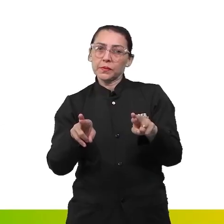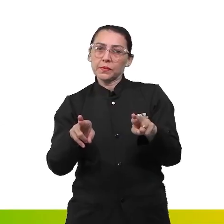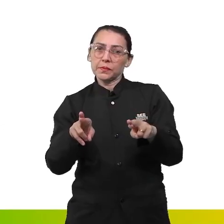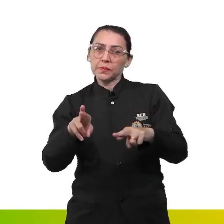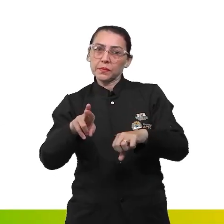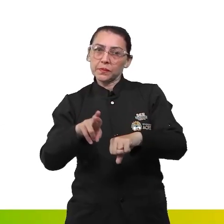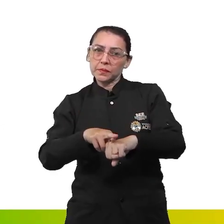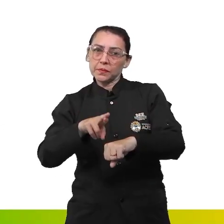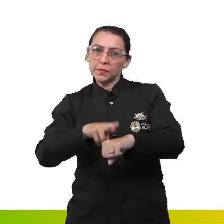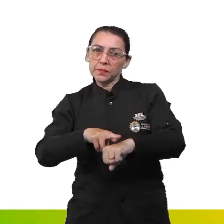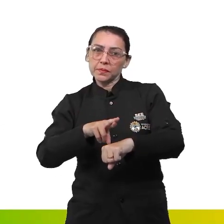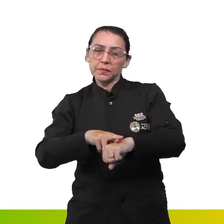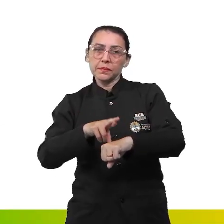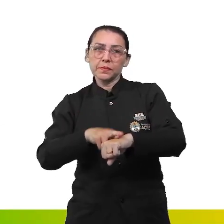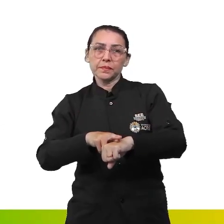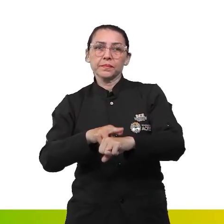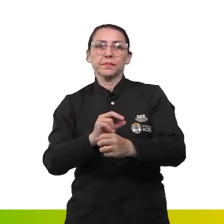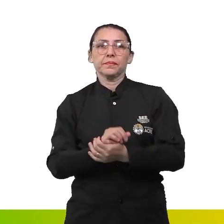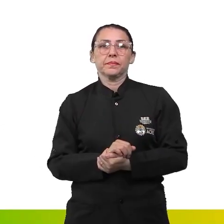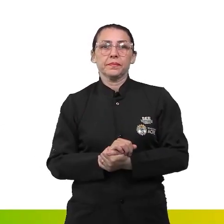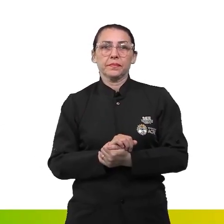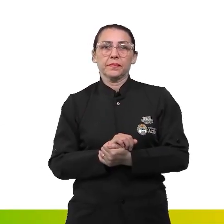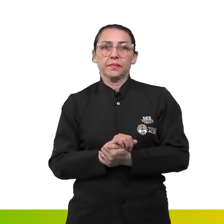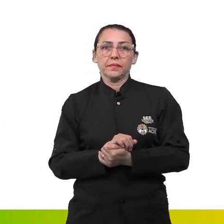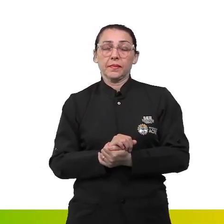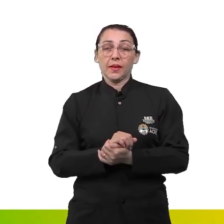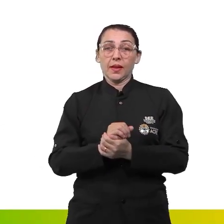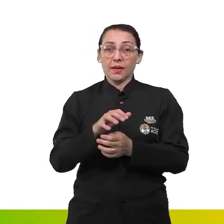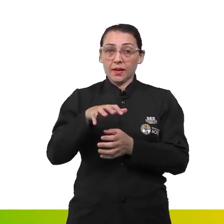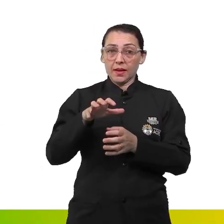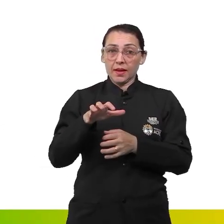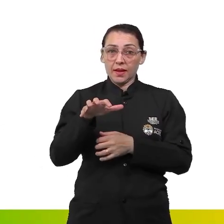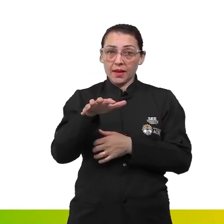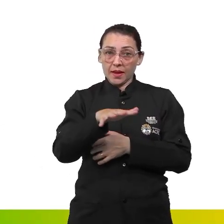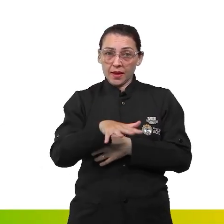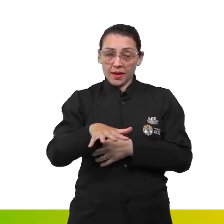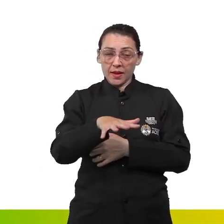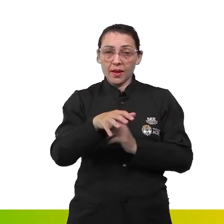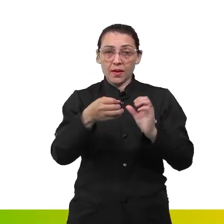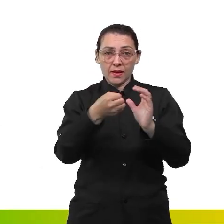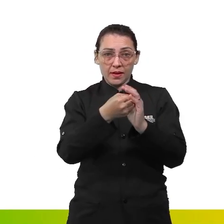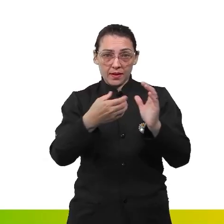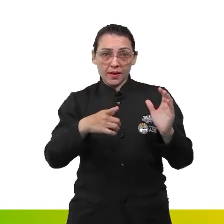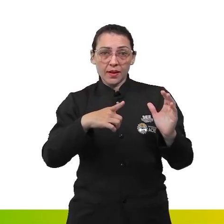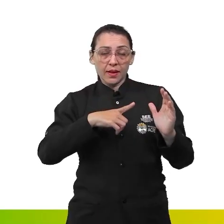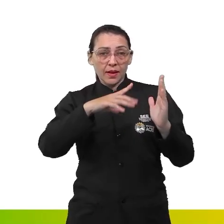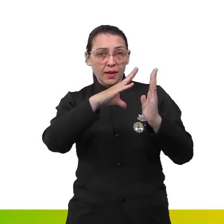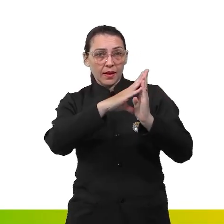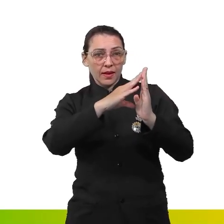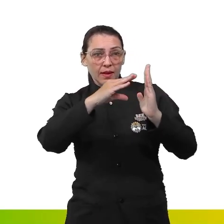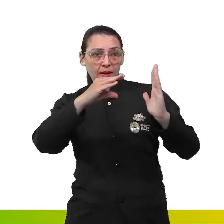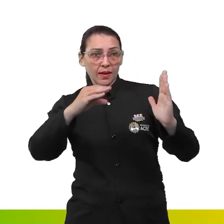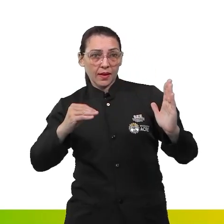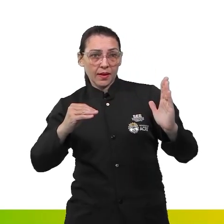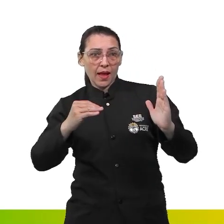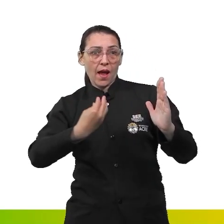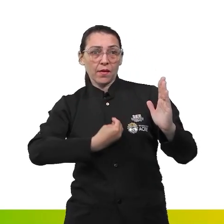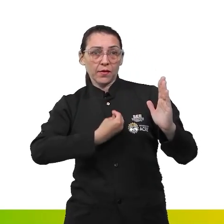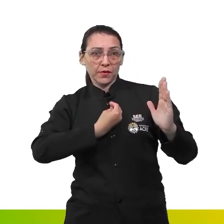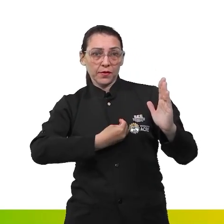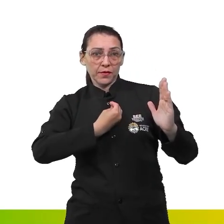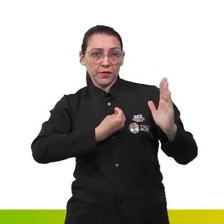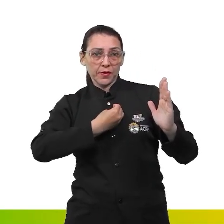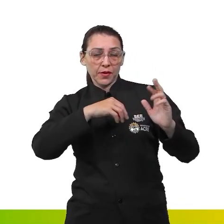e resistência. Essa região apresenta características que refletem a convivência